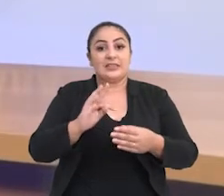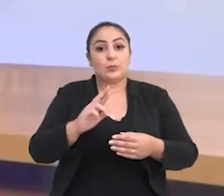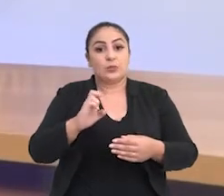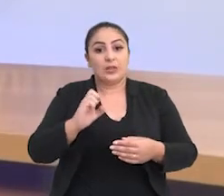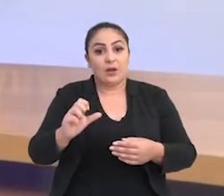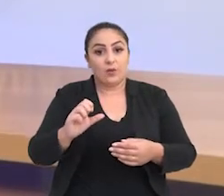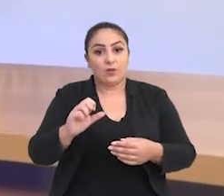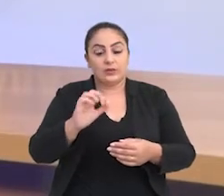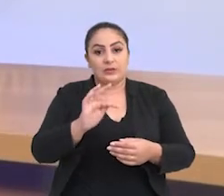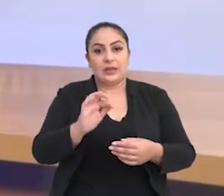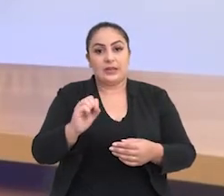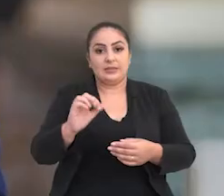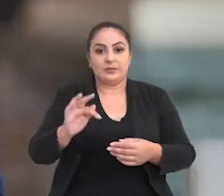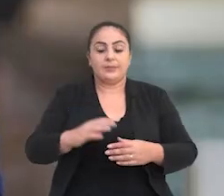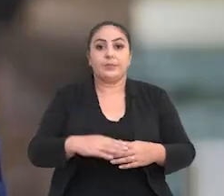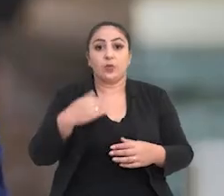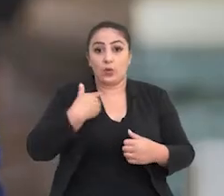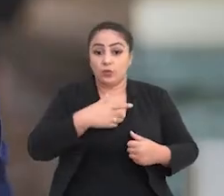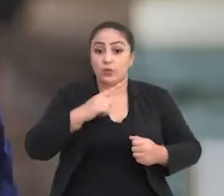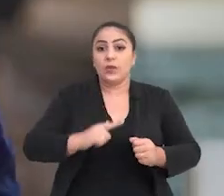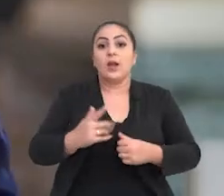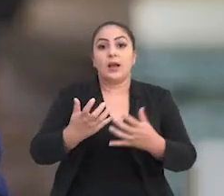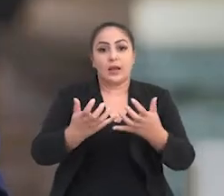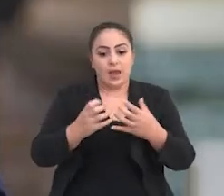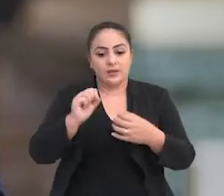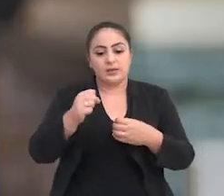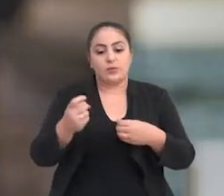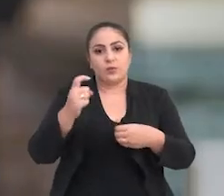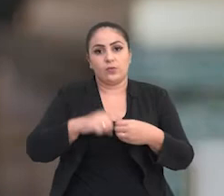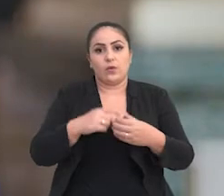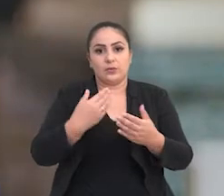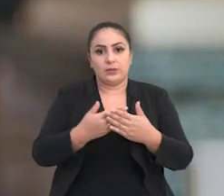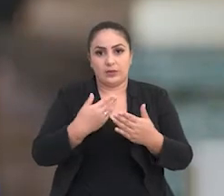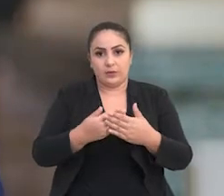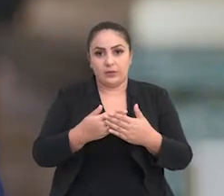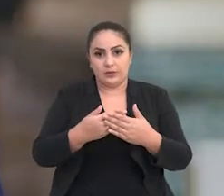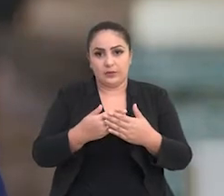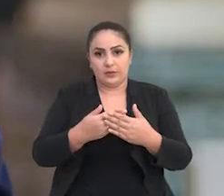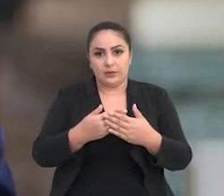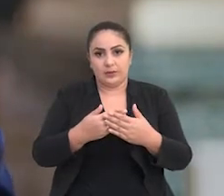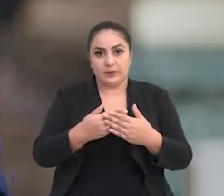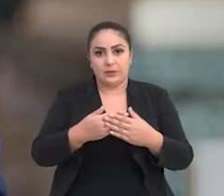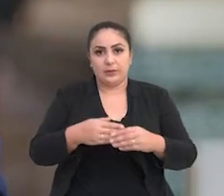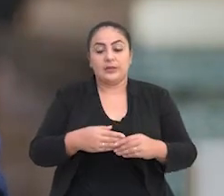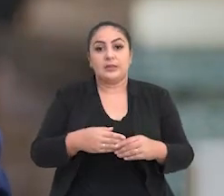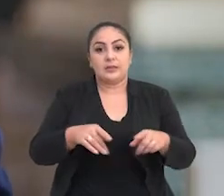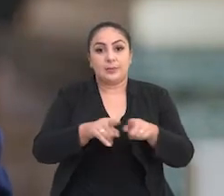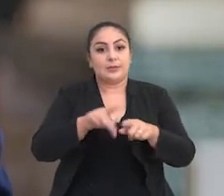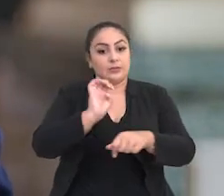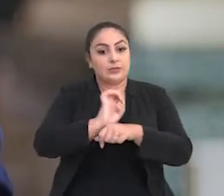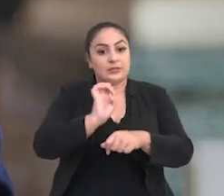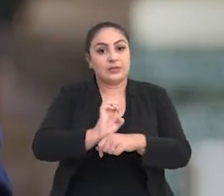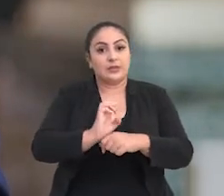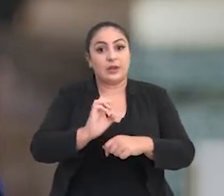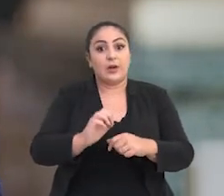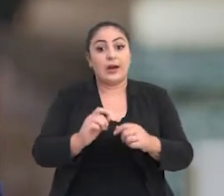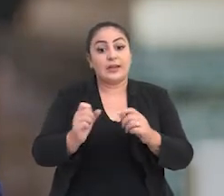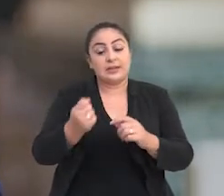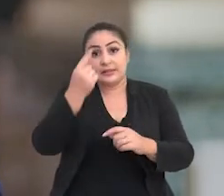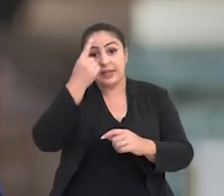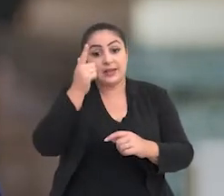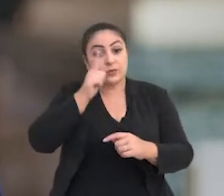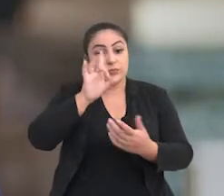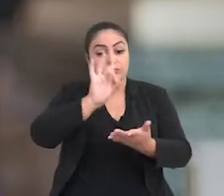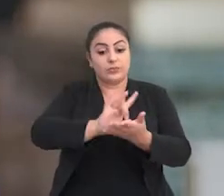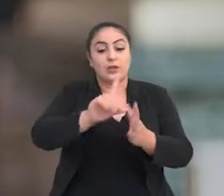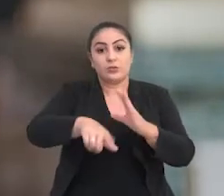Supremo Tribunal Federal. O nosso governo quer o retorno das aulas presenciais no estado. O ponto é